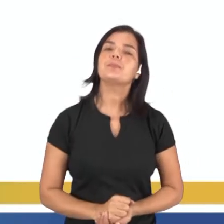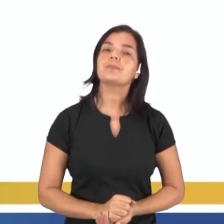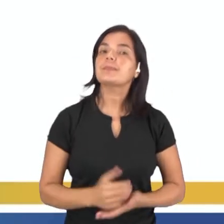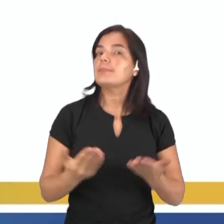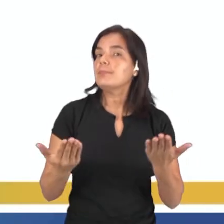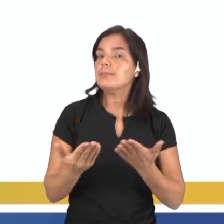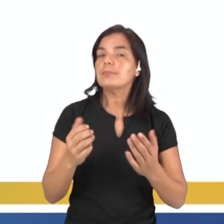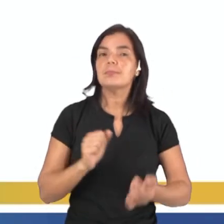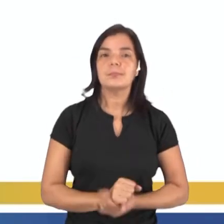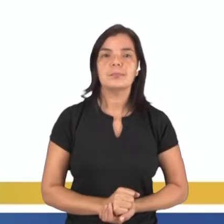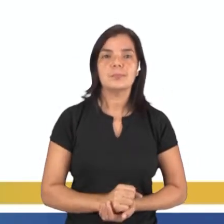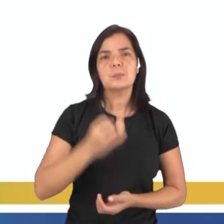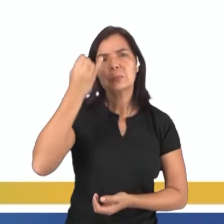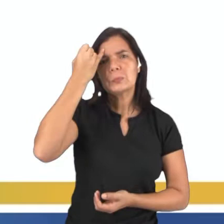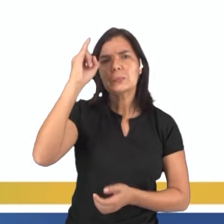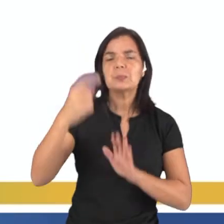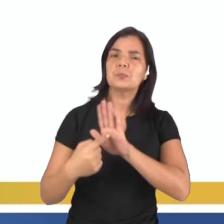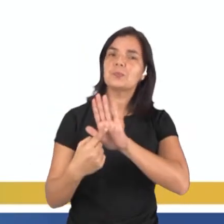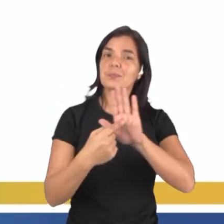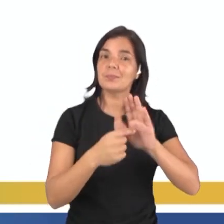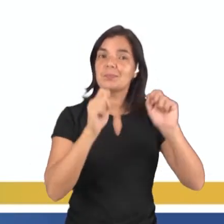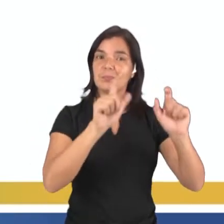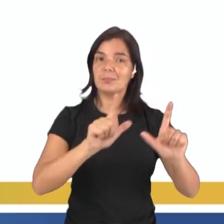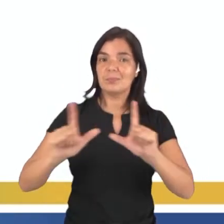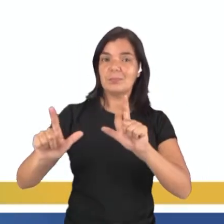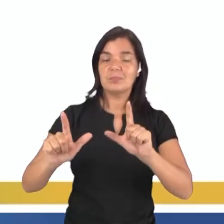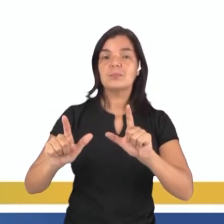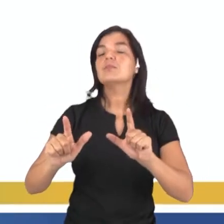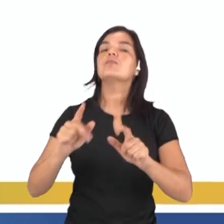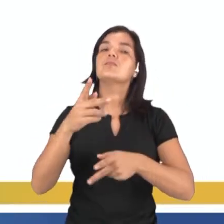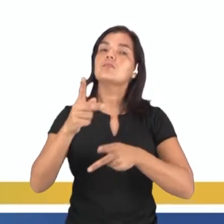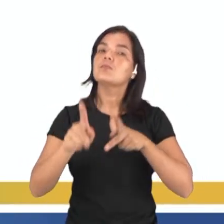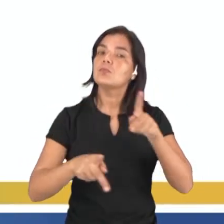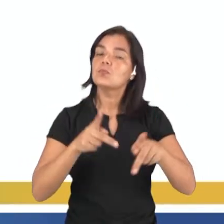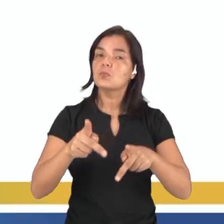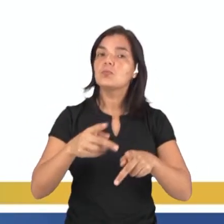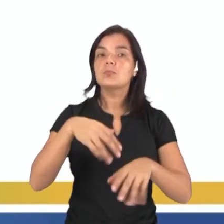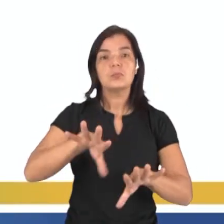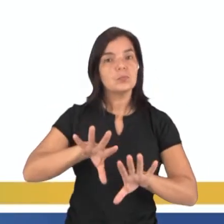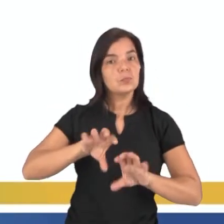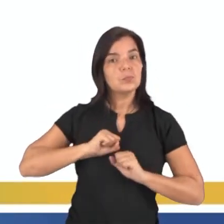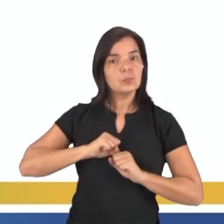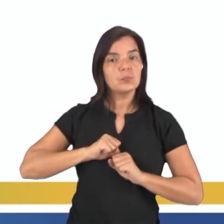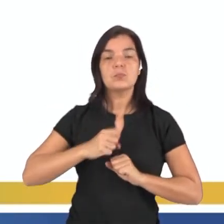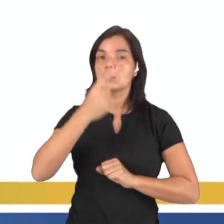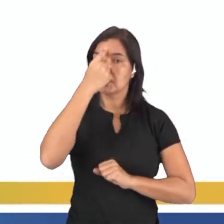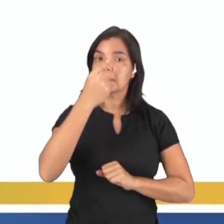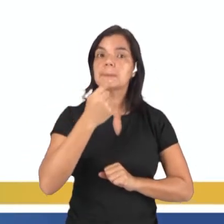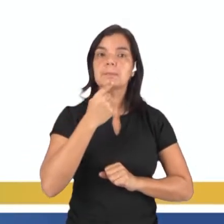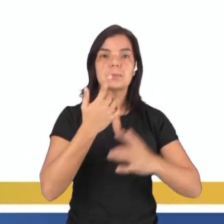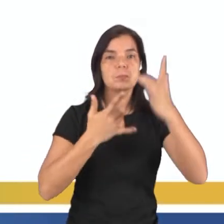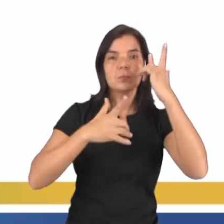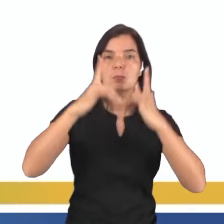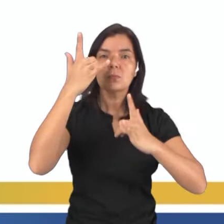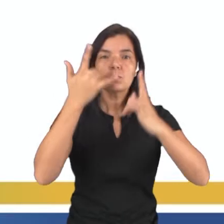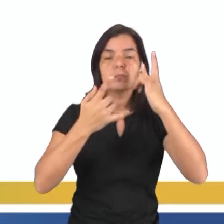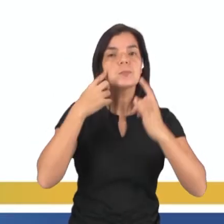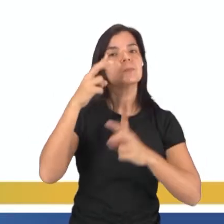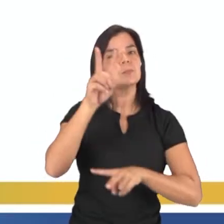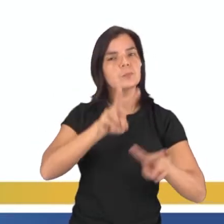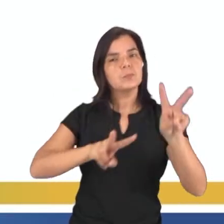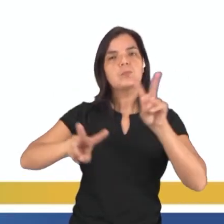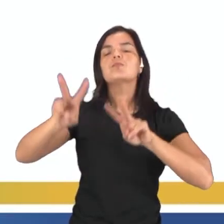E agora, criar uma apresentação de slides que envolva seu público significa incorporar imagens atraentes,